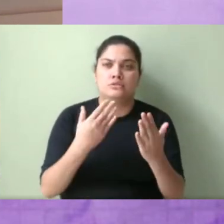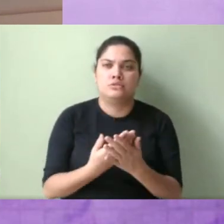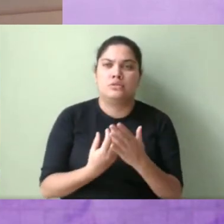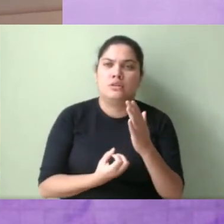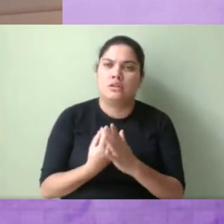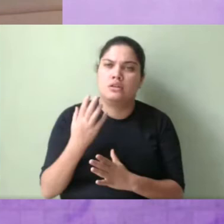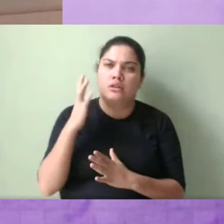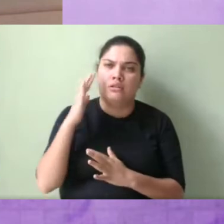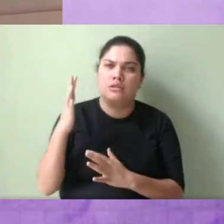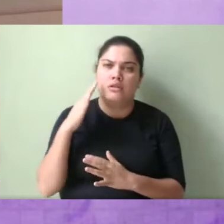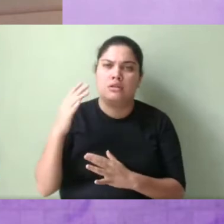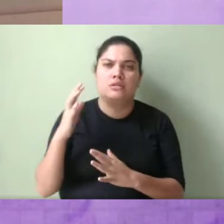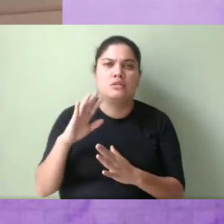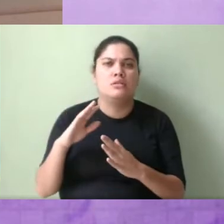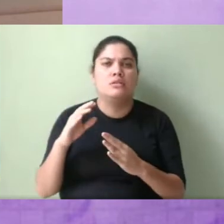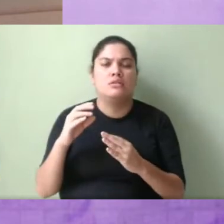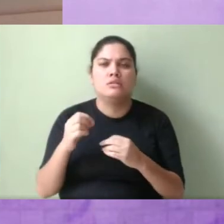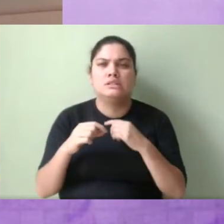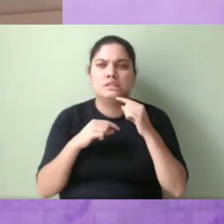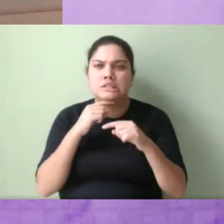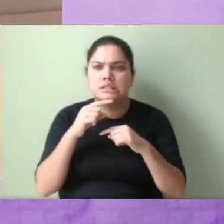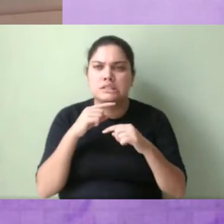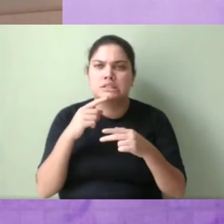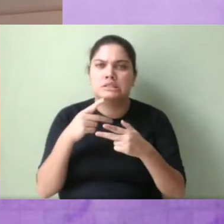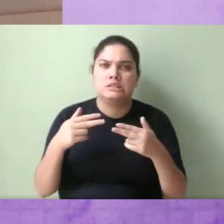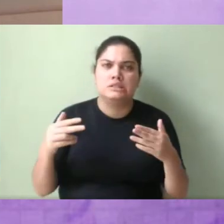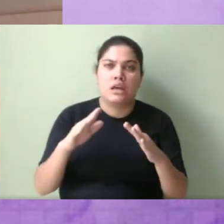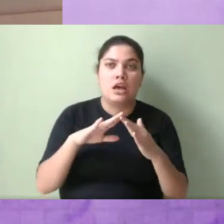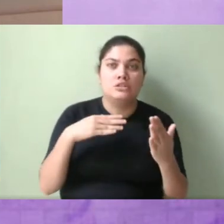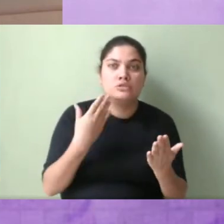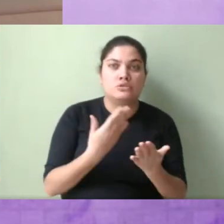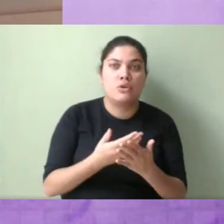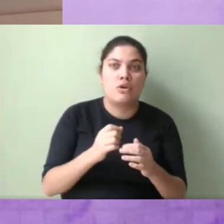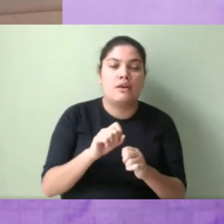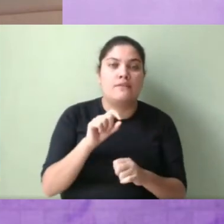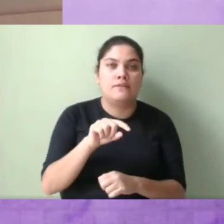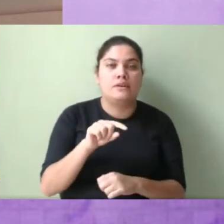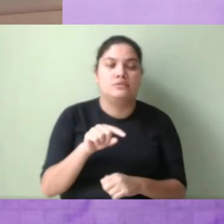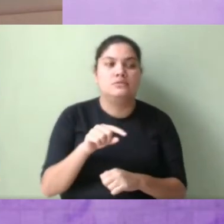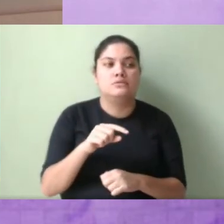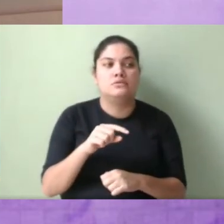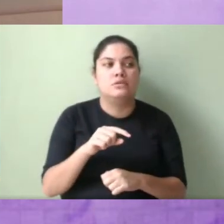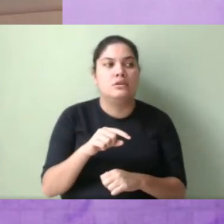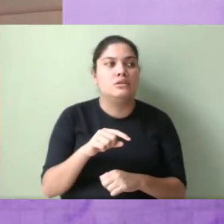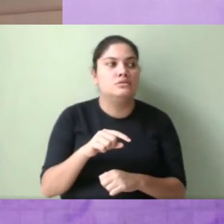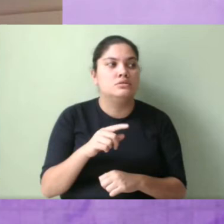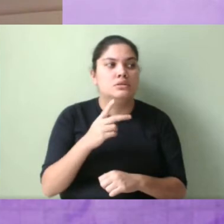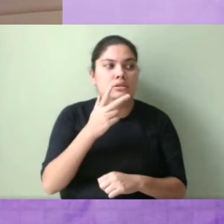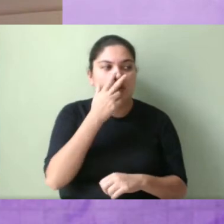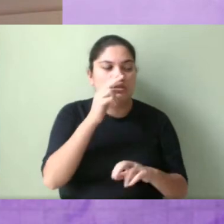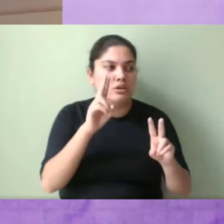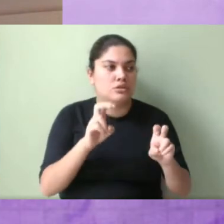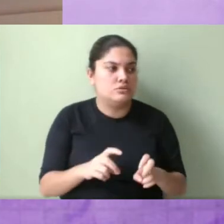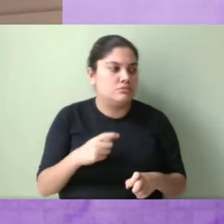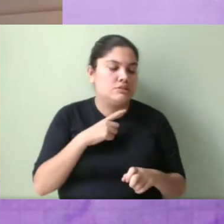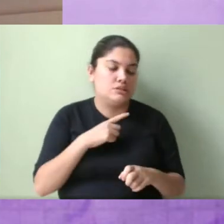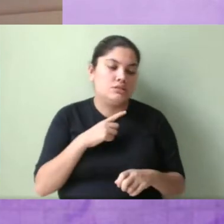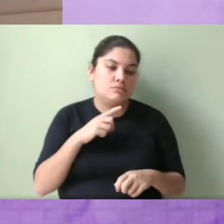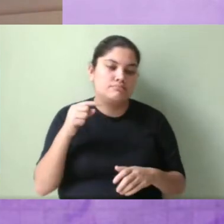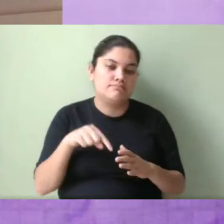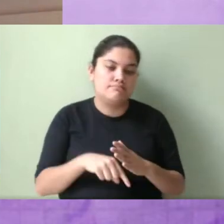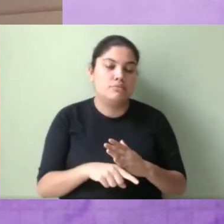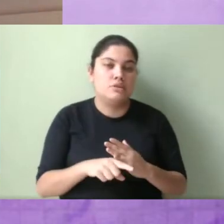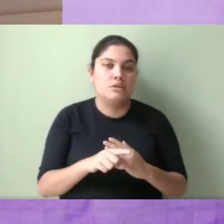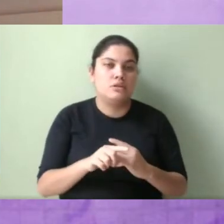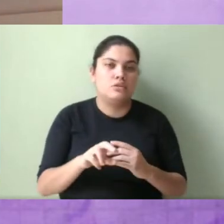uma disciplina disso aí, mas a gente pode evocar momentos de conversa, de compartilhar conhecimento, porque eles têm um monte de coisa para ensinar para a gente também.